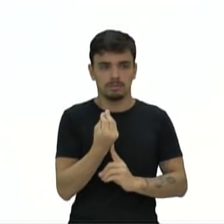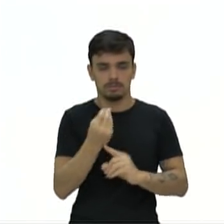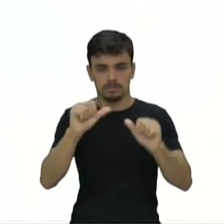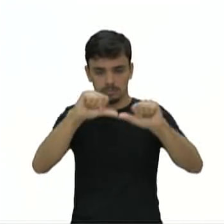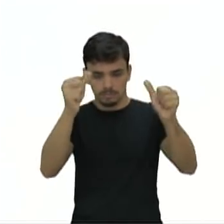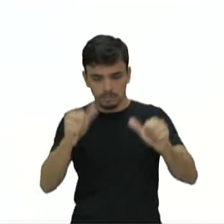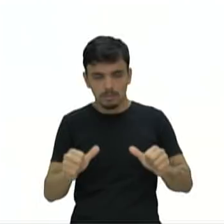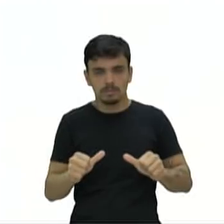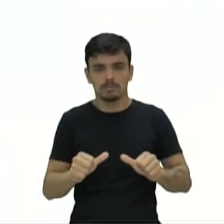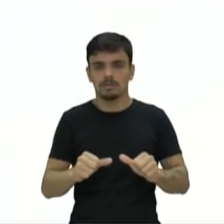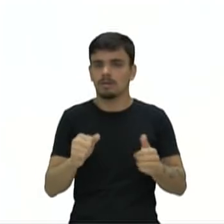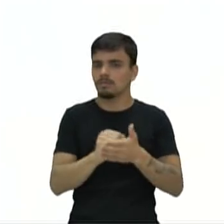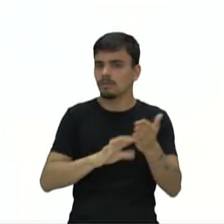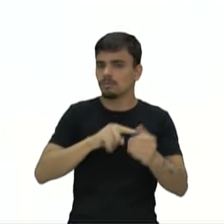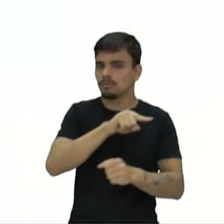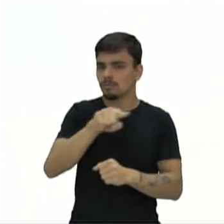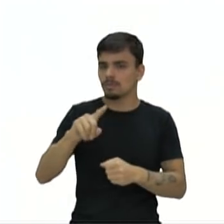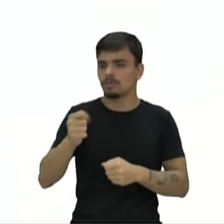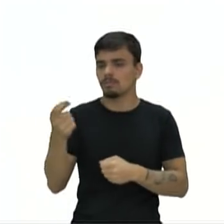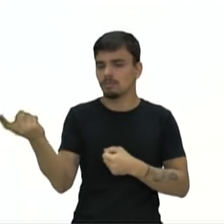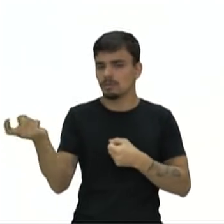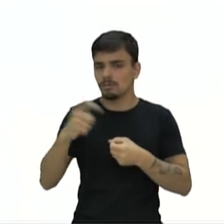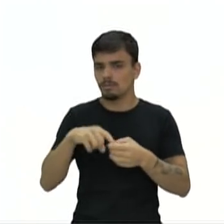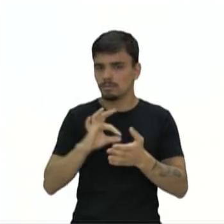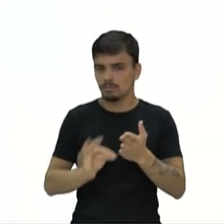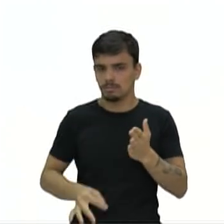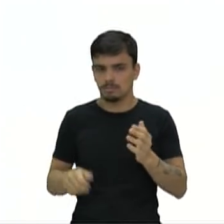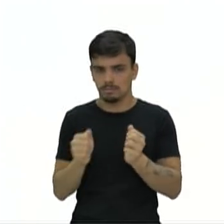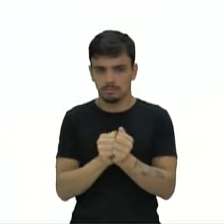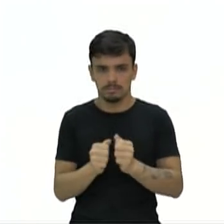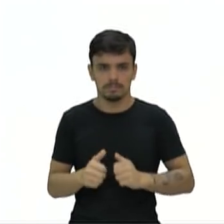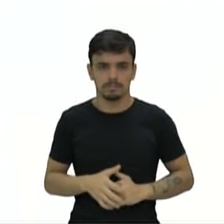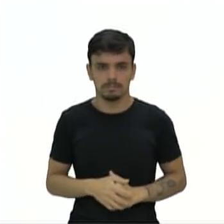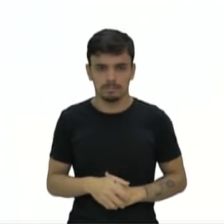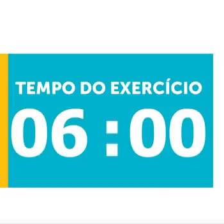Primeira atividade com vocês, daqui a pouquinho nós voltamos, corrigimos junto.